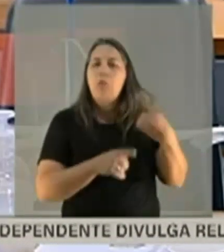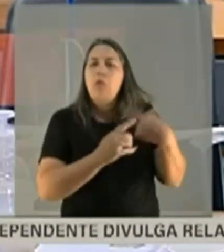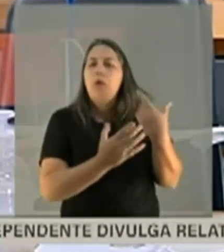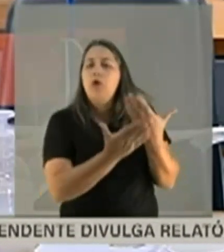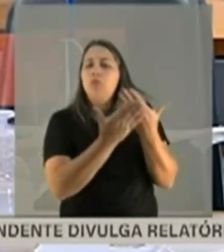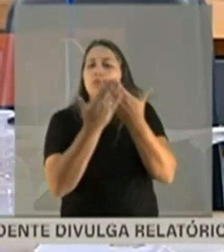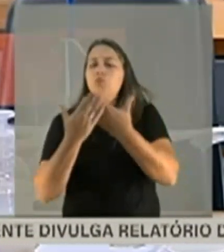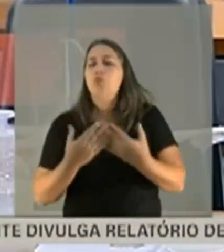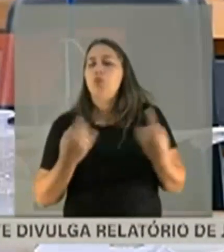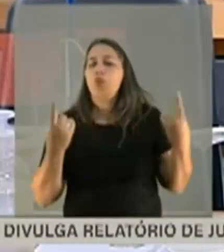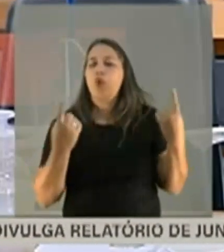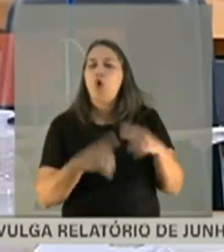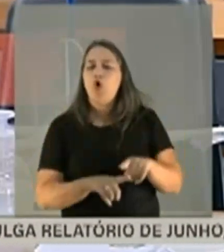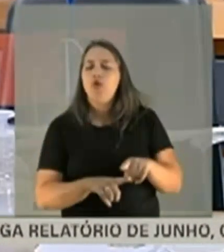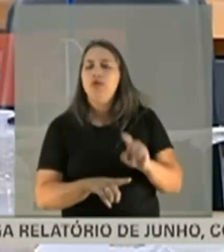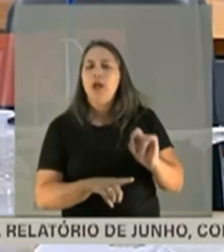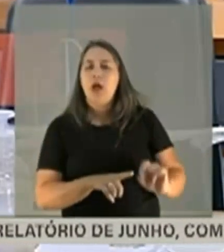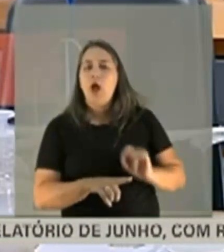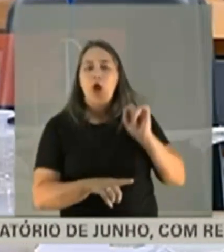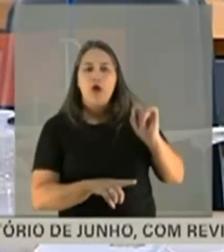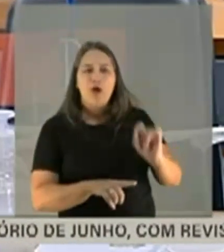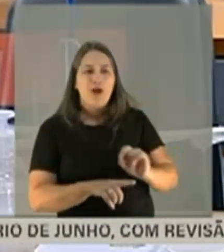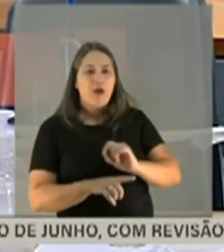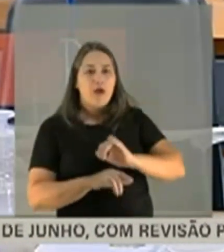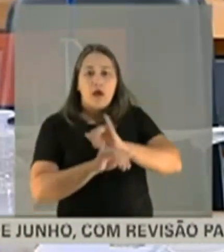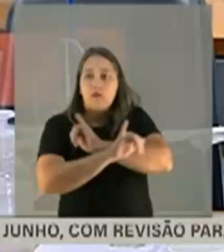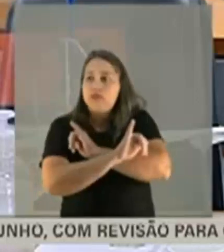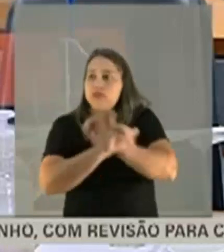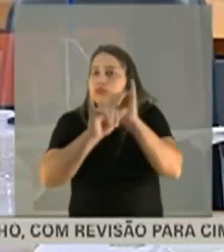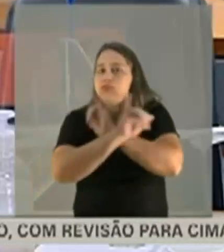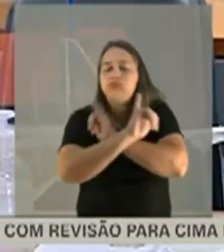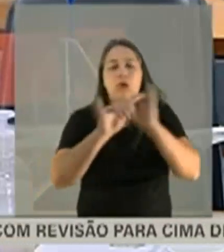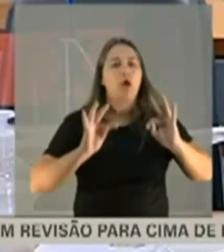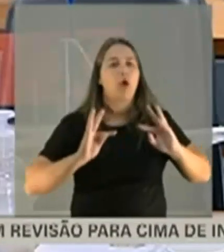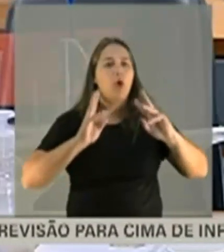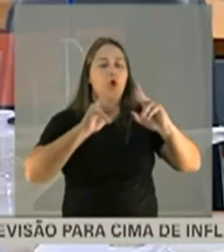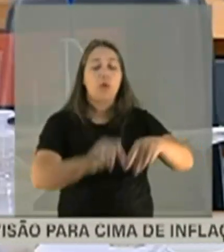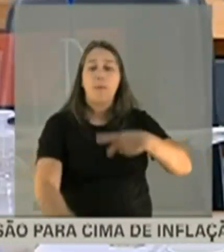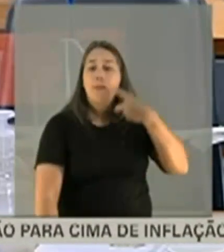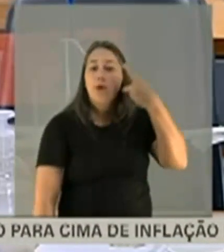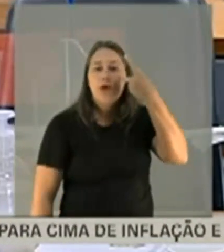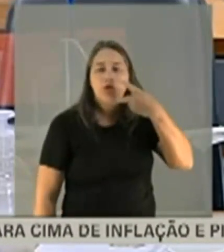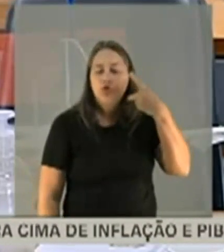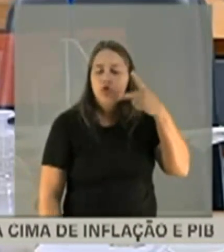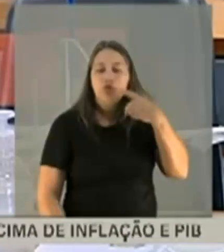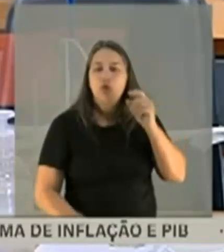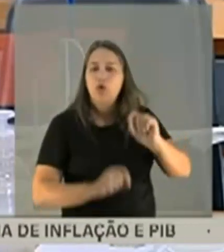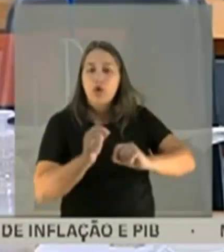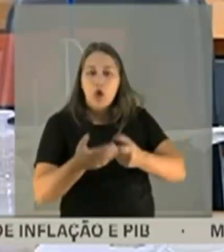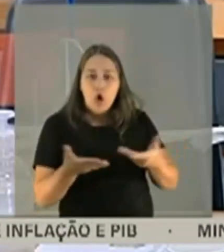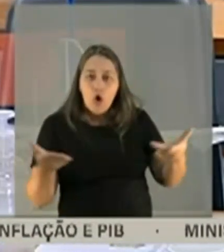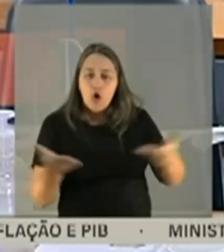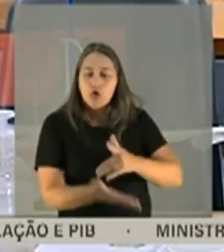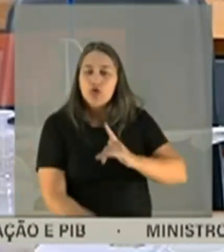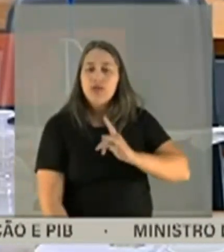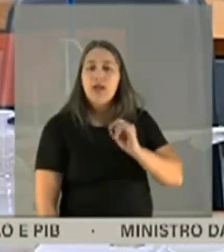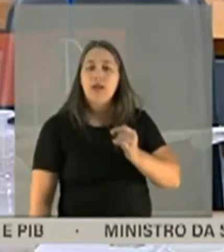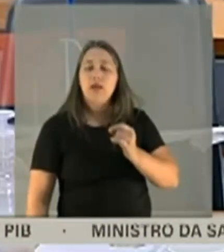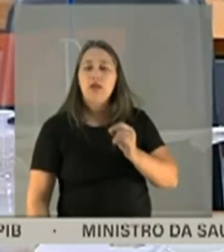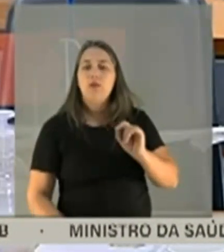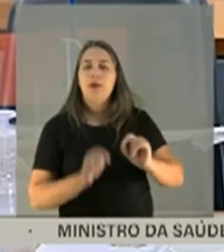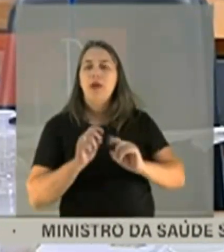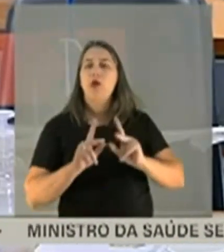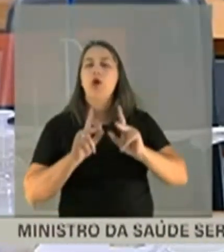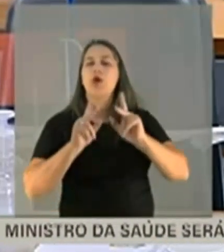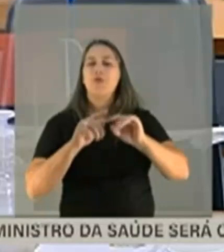estudos contrários são alardeados aos quatro cantos, ou politizaram tanto que hoje existe uma espécie de